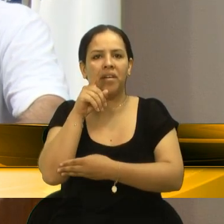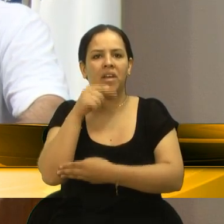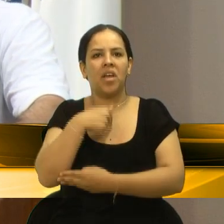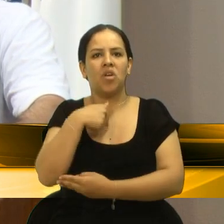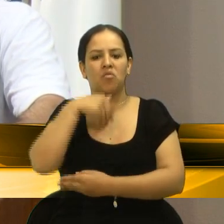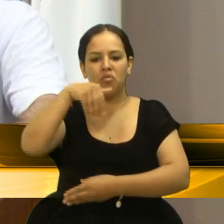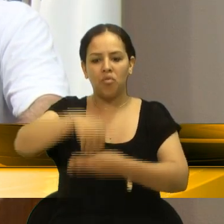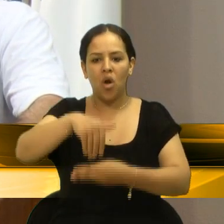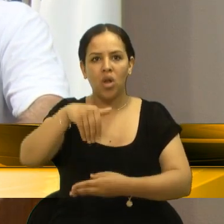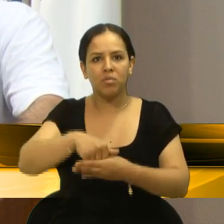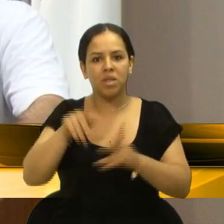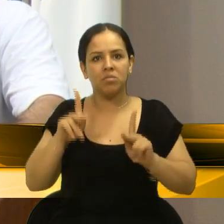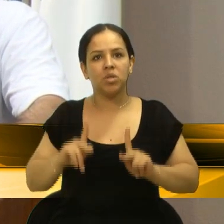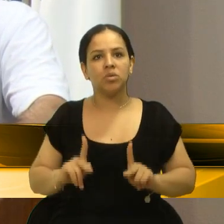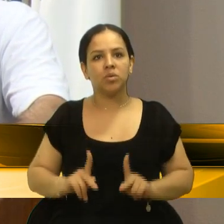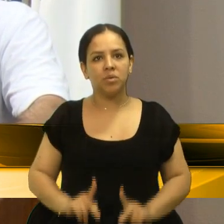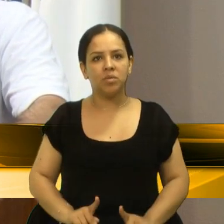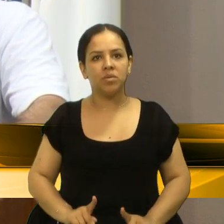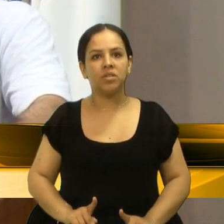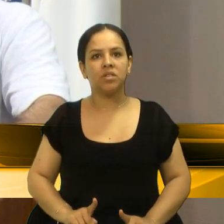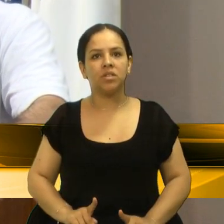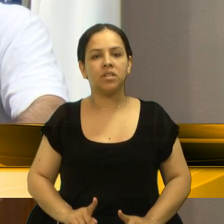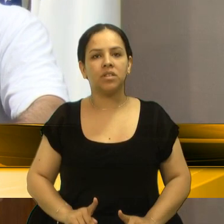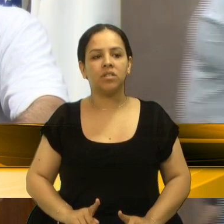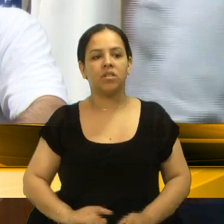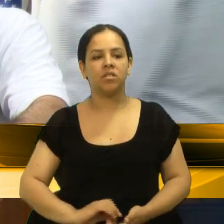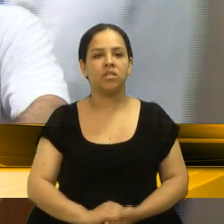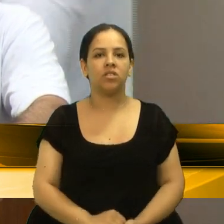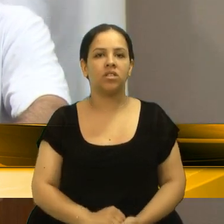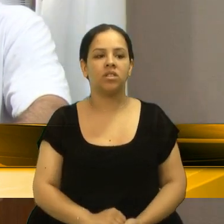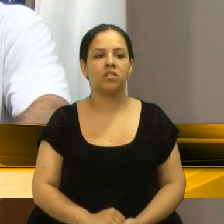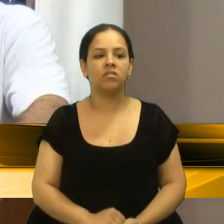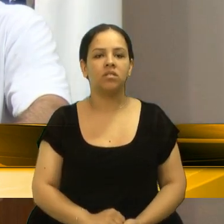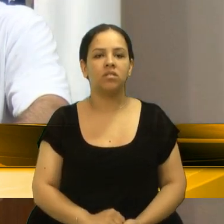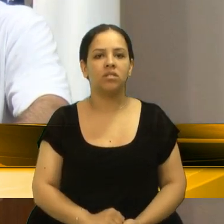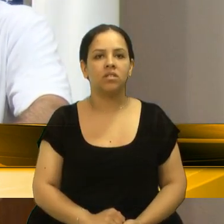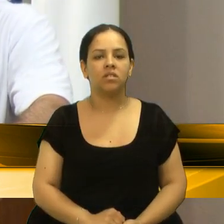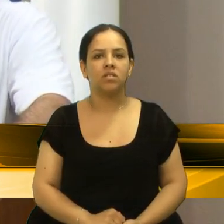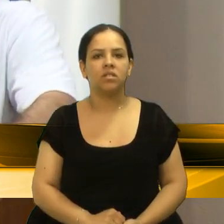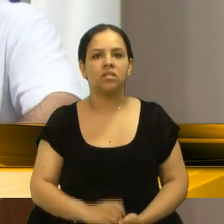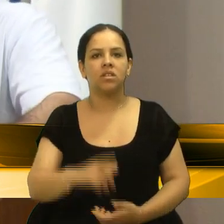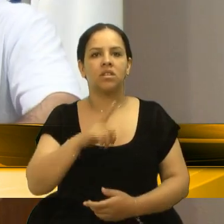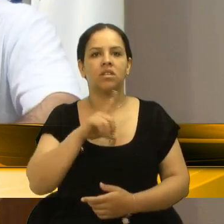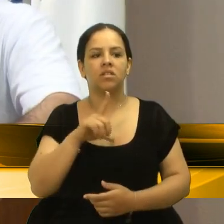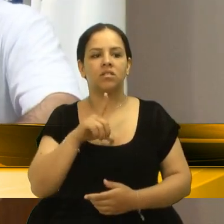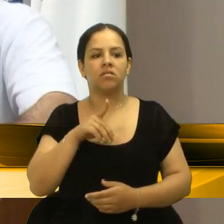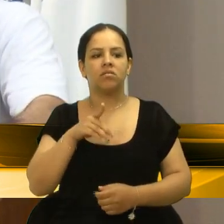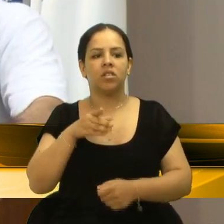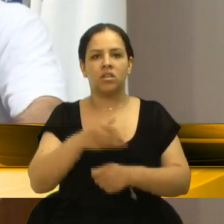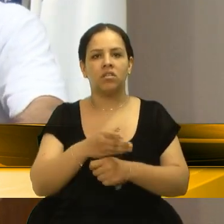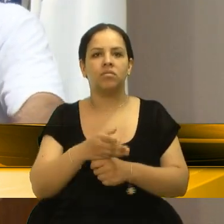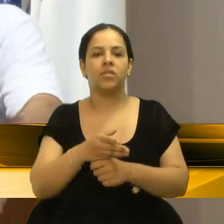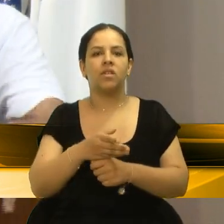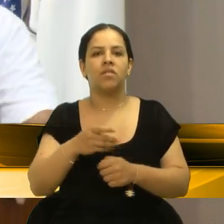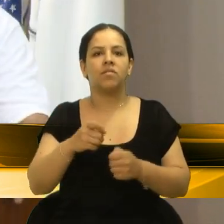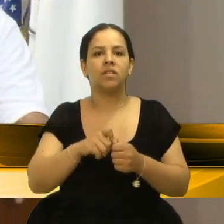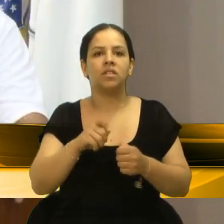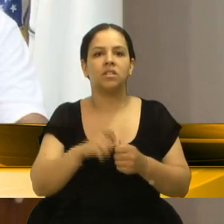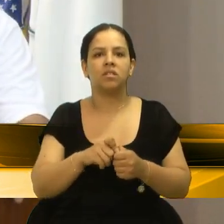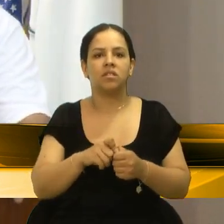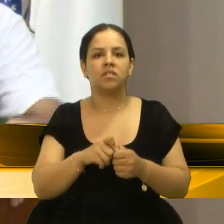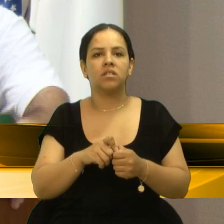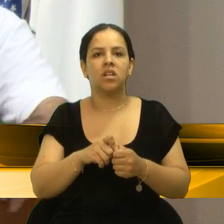Eu voto pelas pessoas, as artesãs que tinham no hall de entrada da prefeitura sua exposição e o prefeito